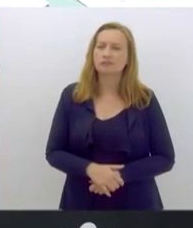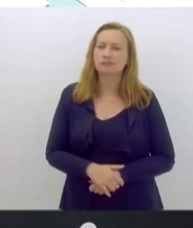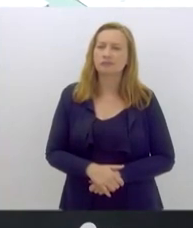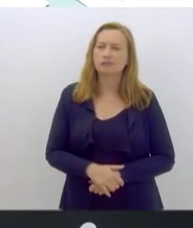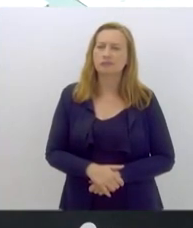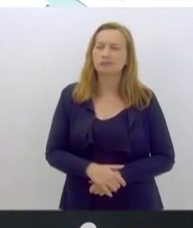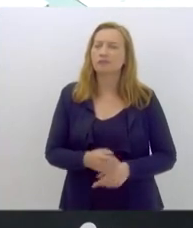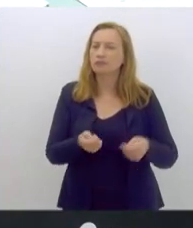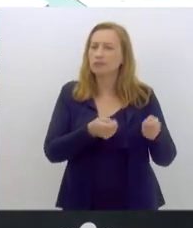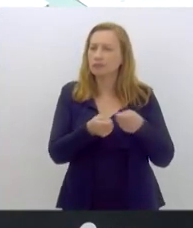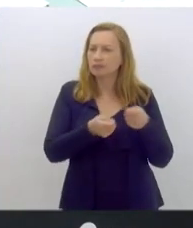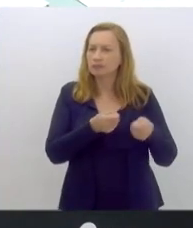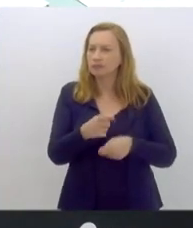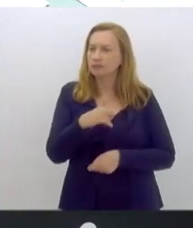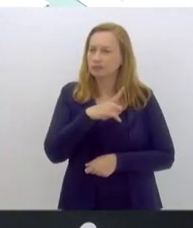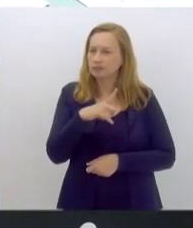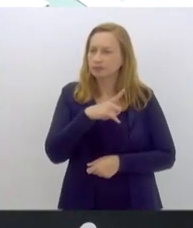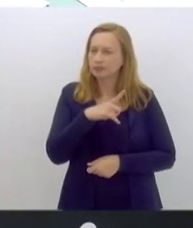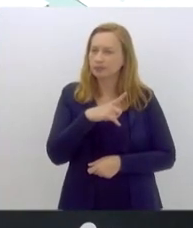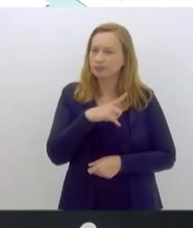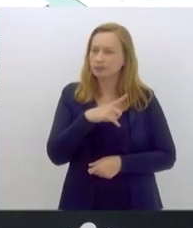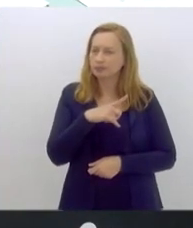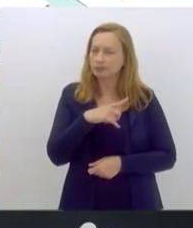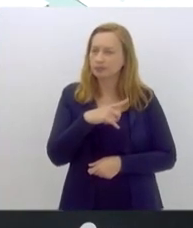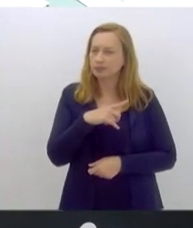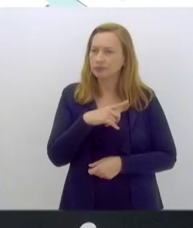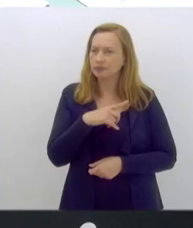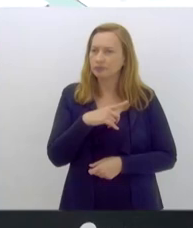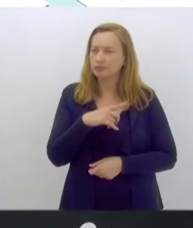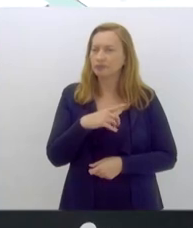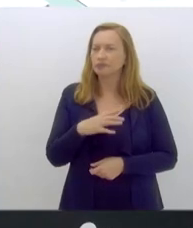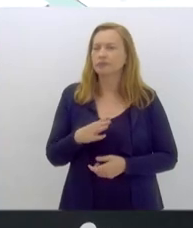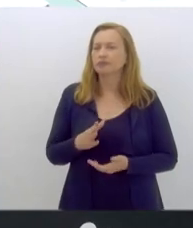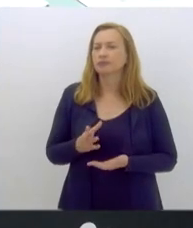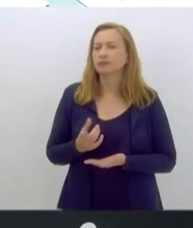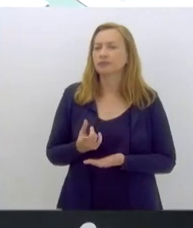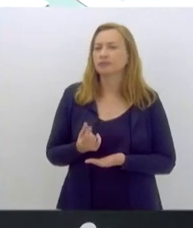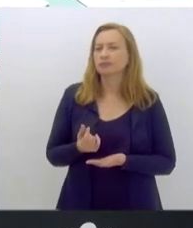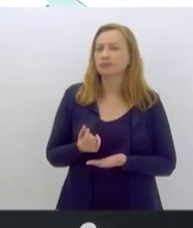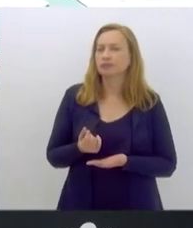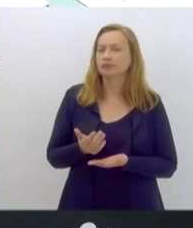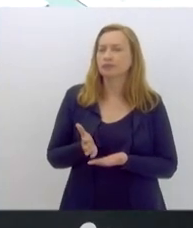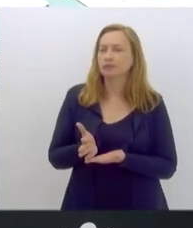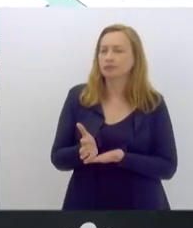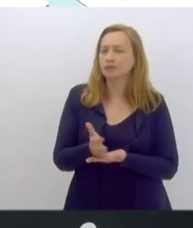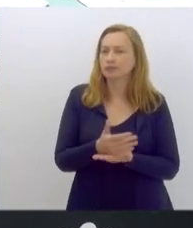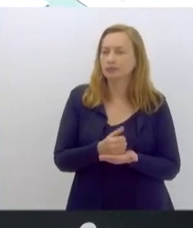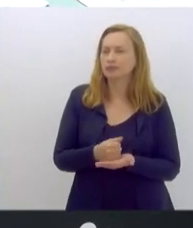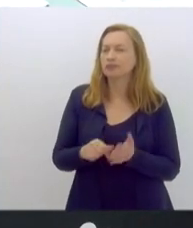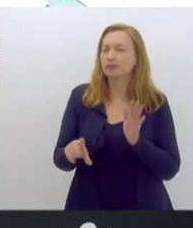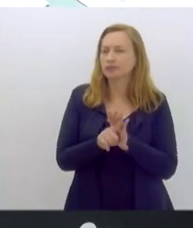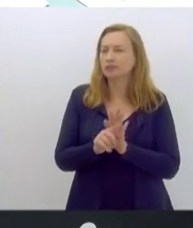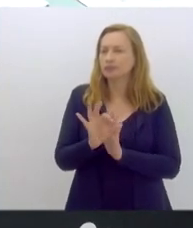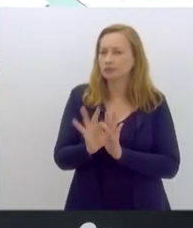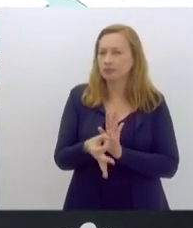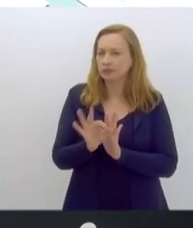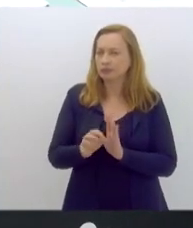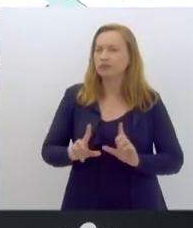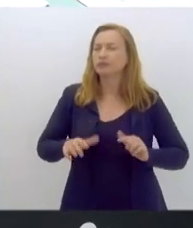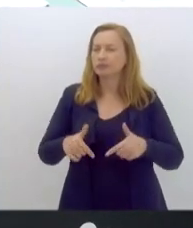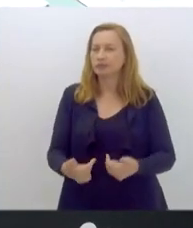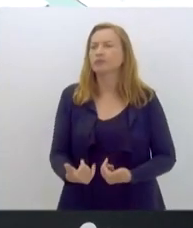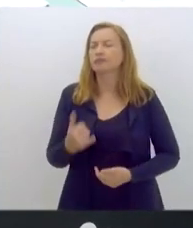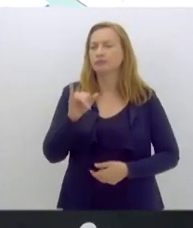o controle da câmara de compensação tarifária que tem lei específica tem ação do